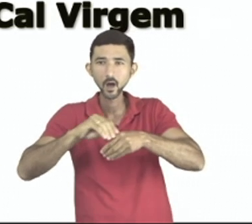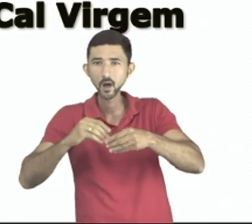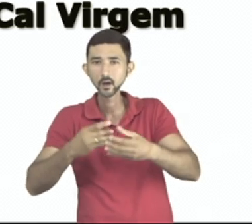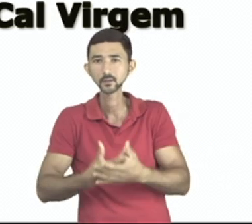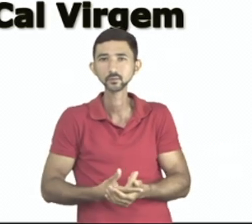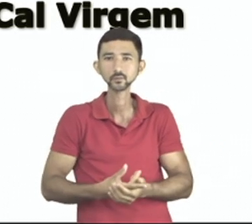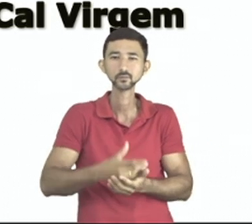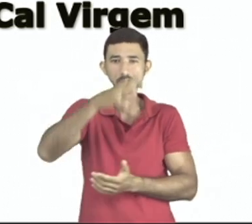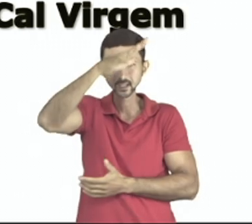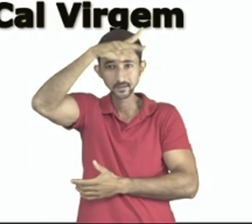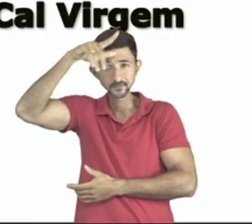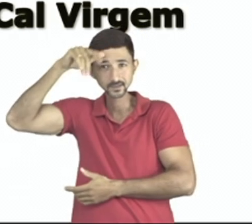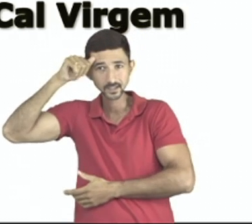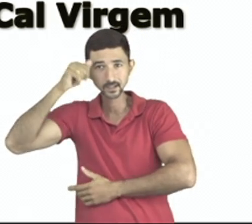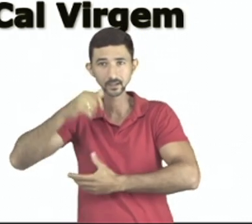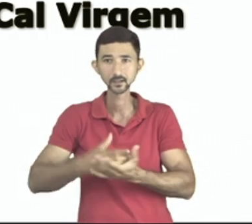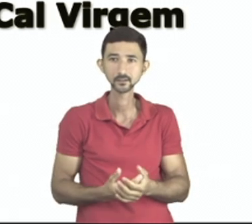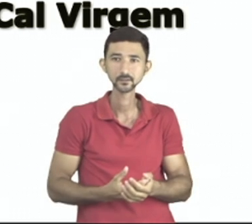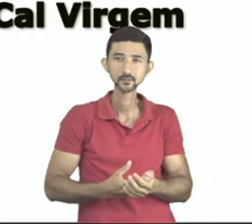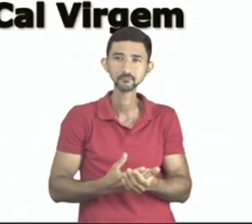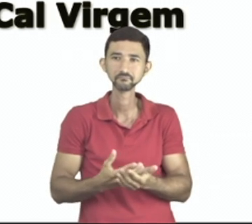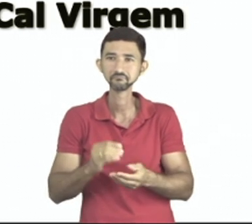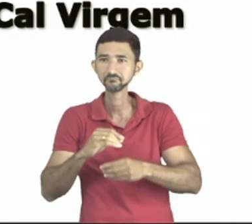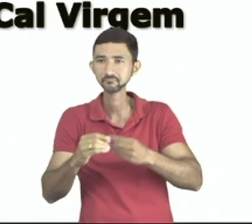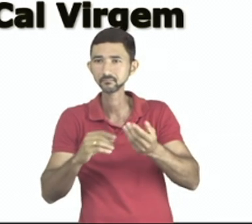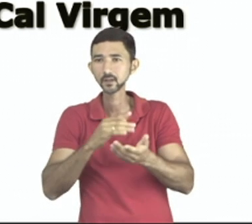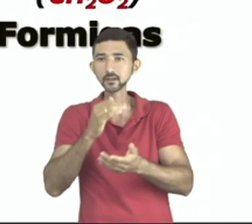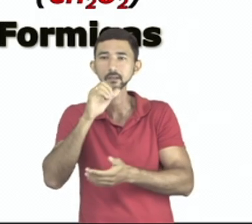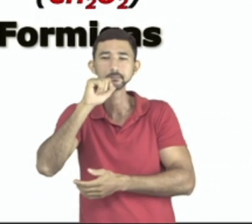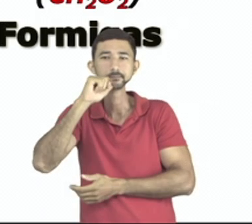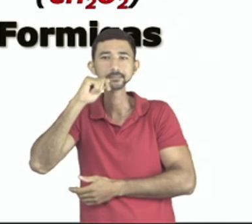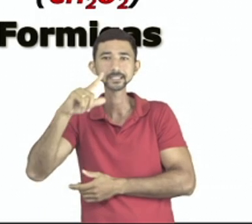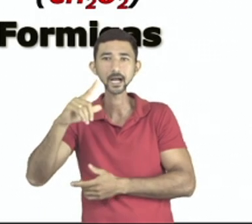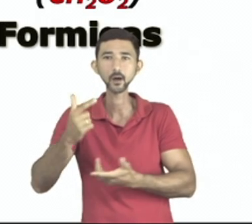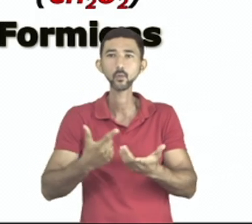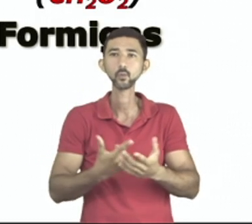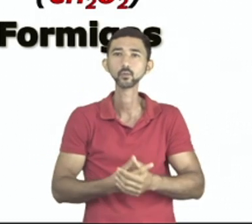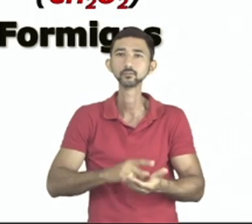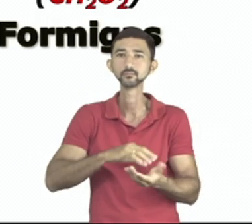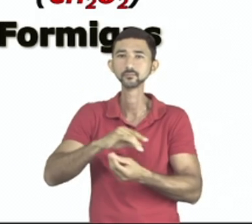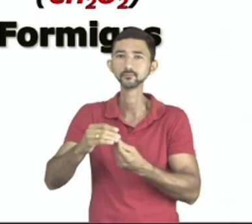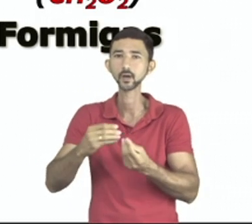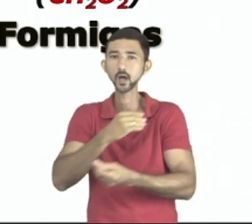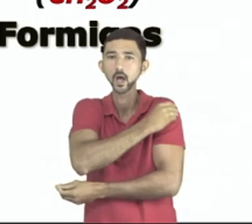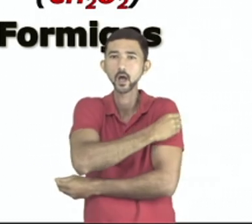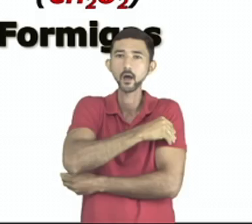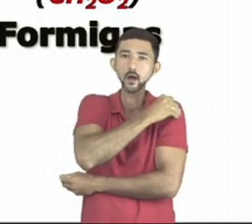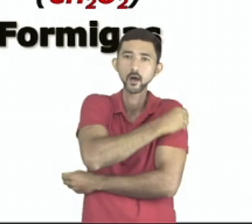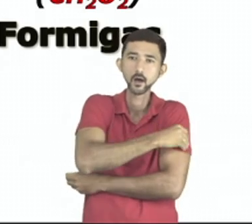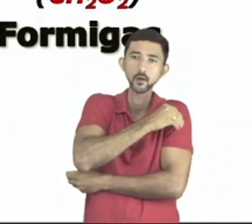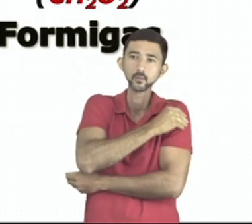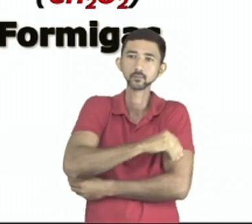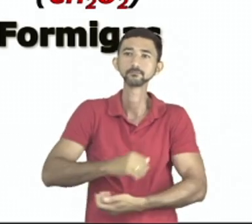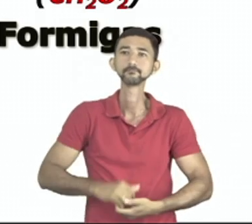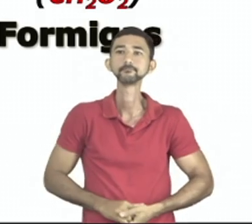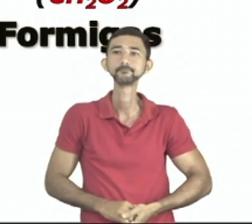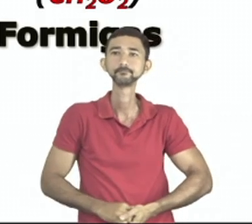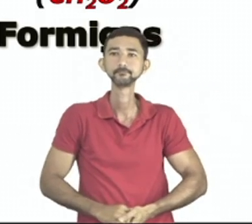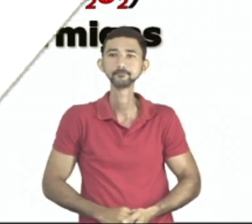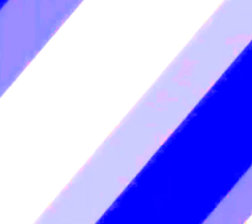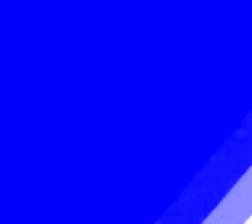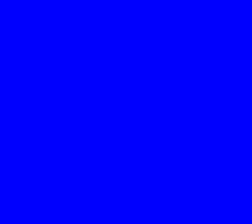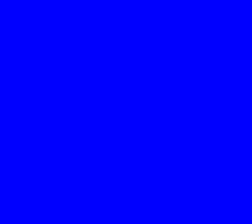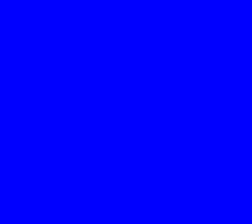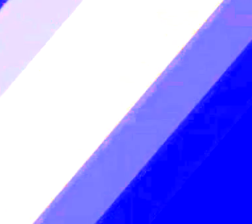no refrigerante, as bases, sal de cozinha, tá? Os álcools, aldeídos e as cetonas. Então,